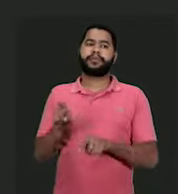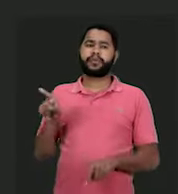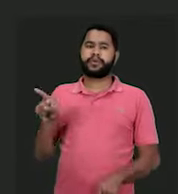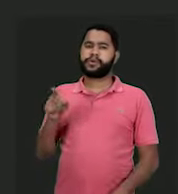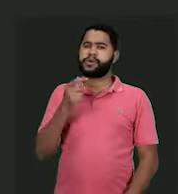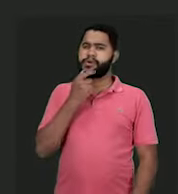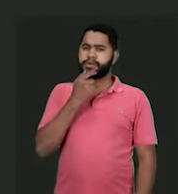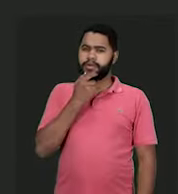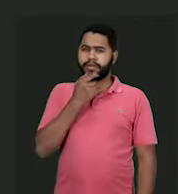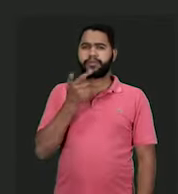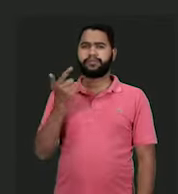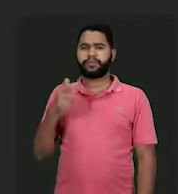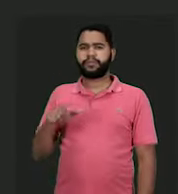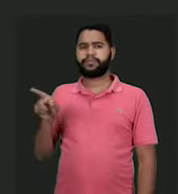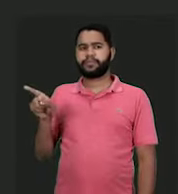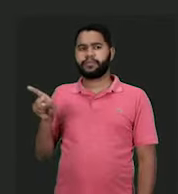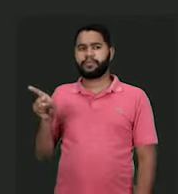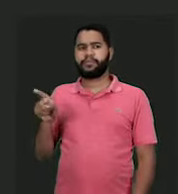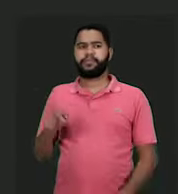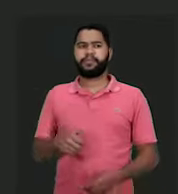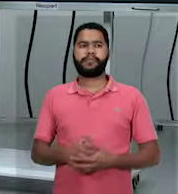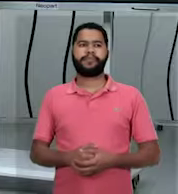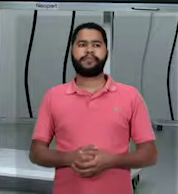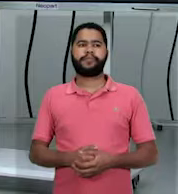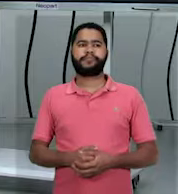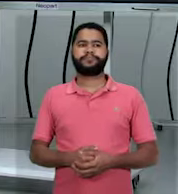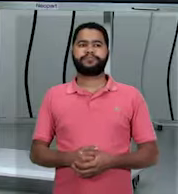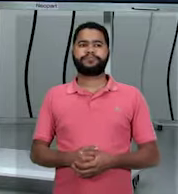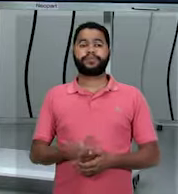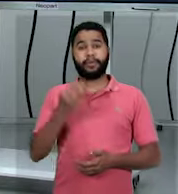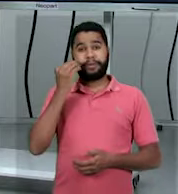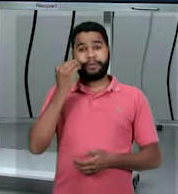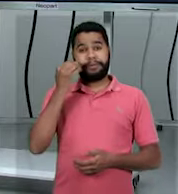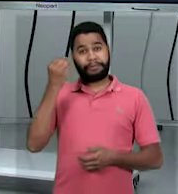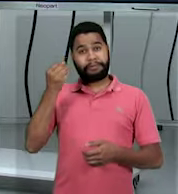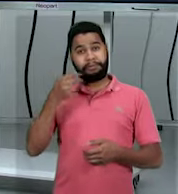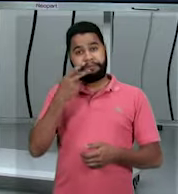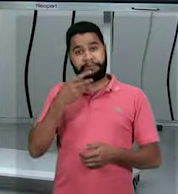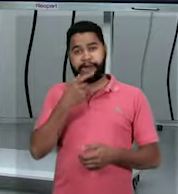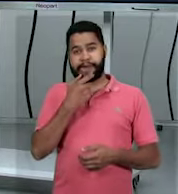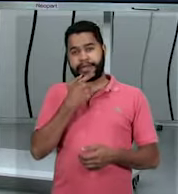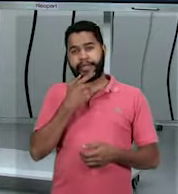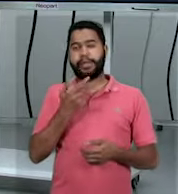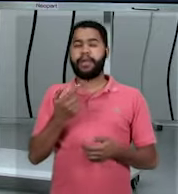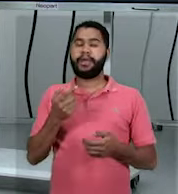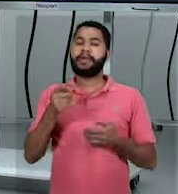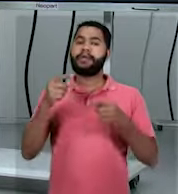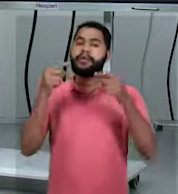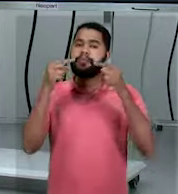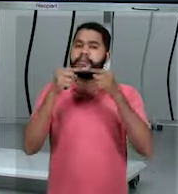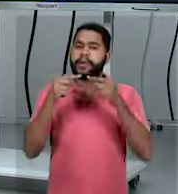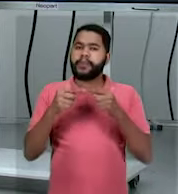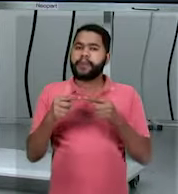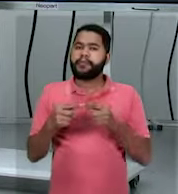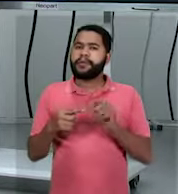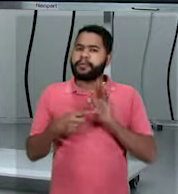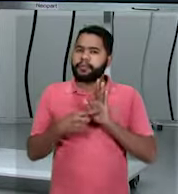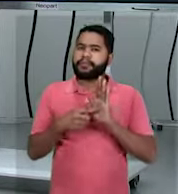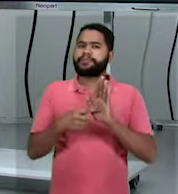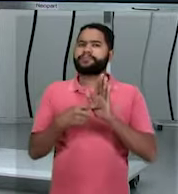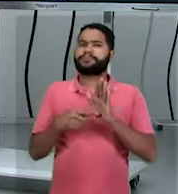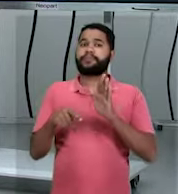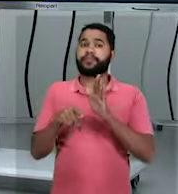Chromosome. Estou até arriscando em inglês aqui hoje. É responsável em codificar o fator determinante